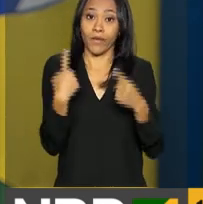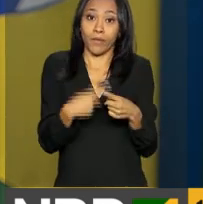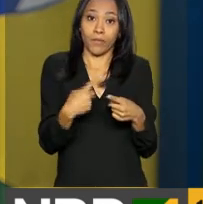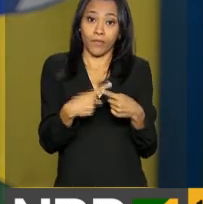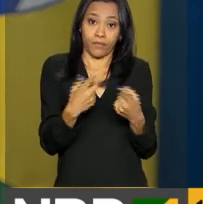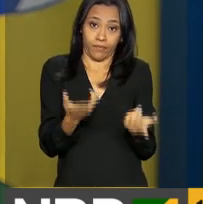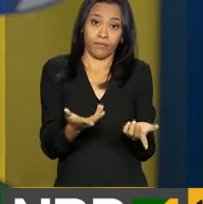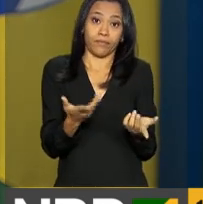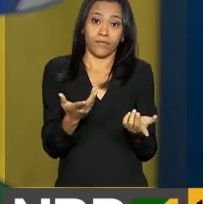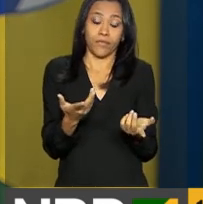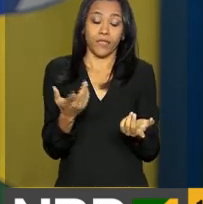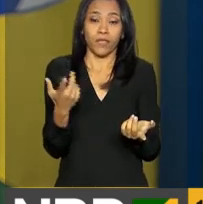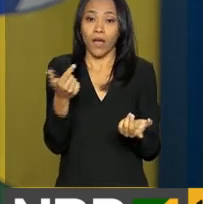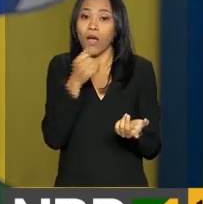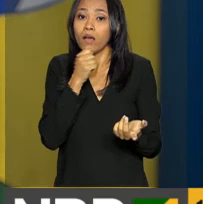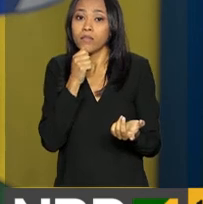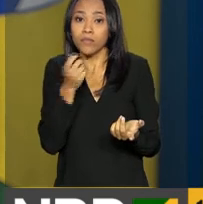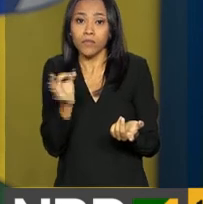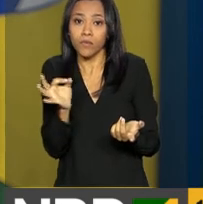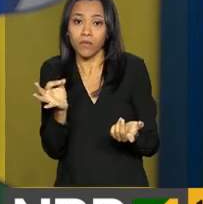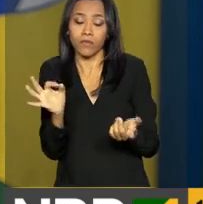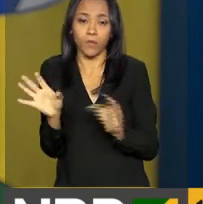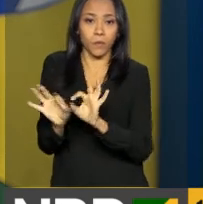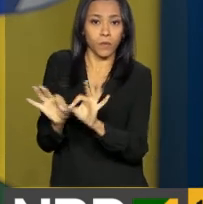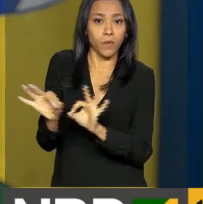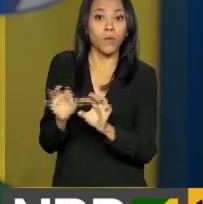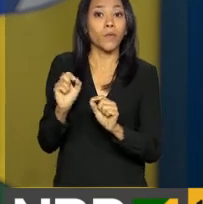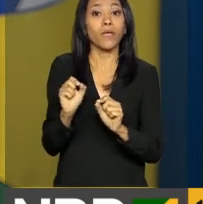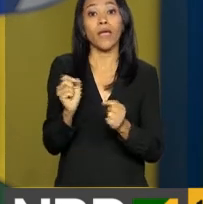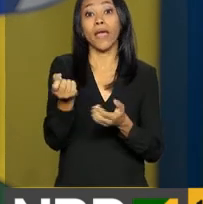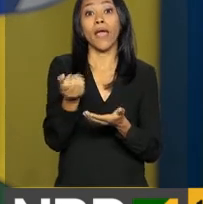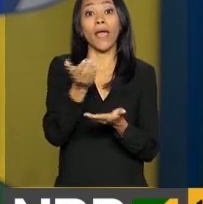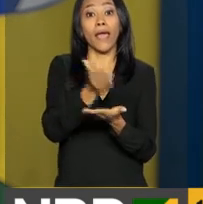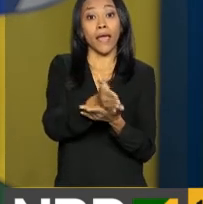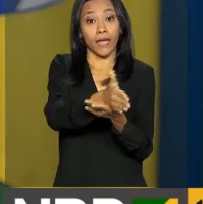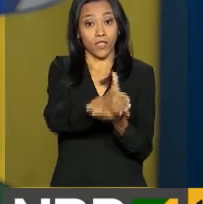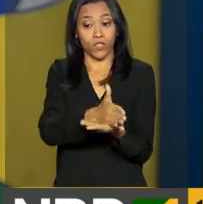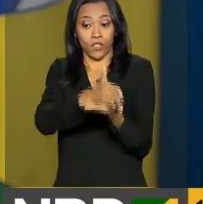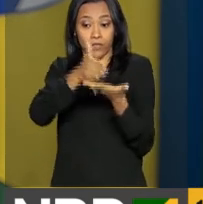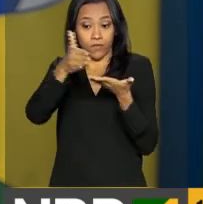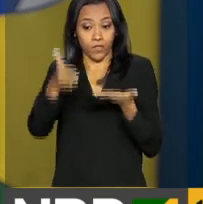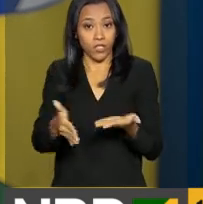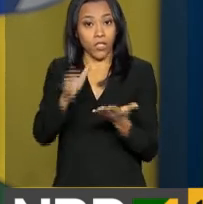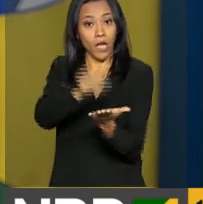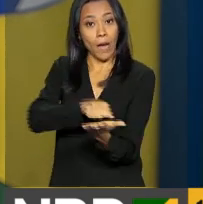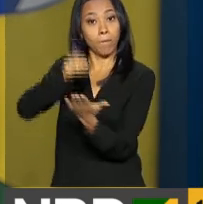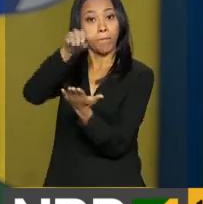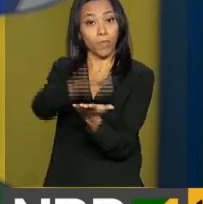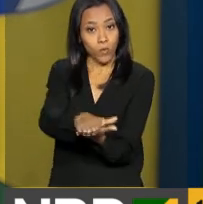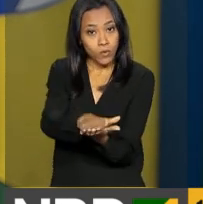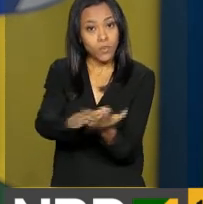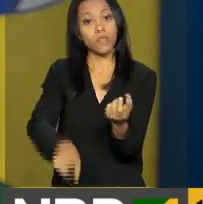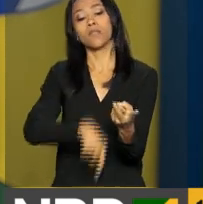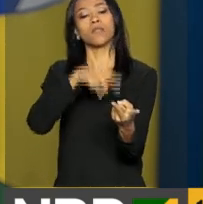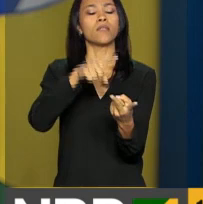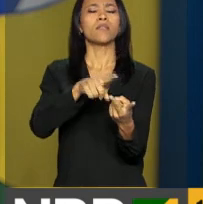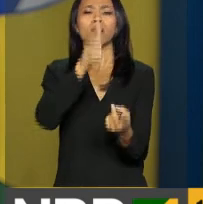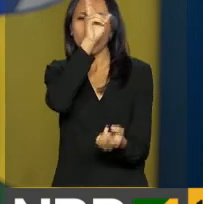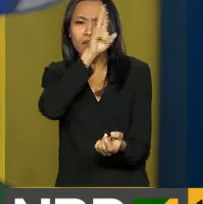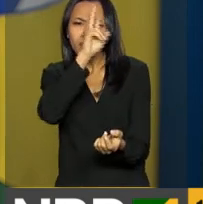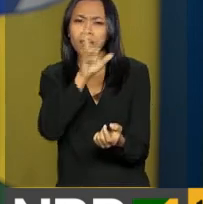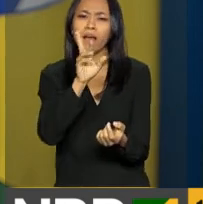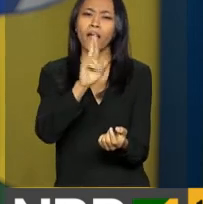sistema normativo, que foi a divisão da multa da repatriação. Vocês se